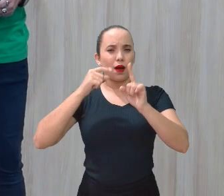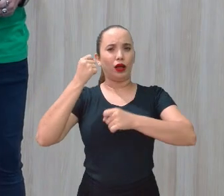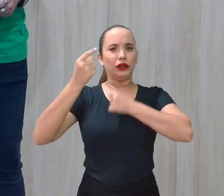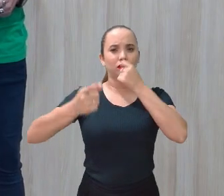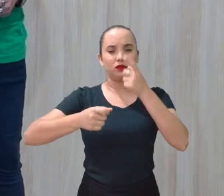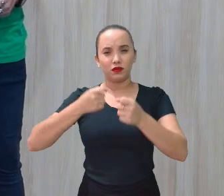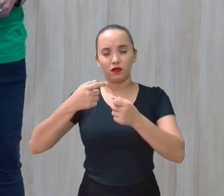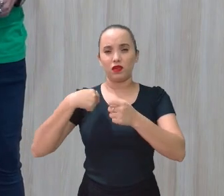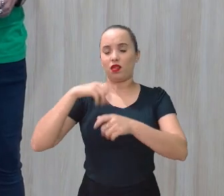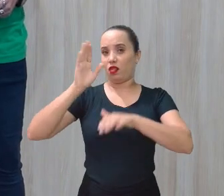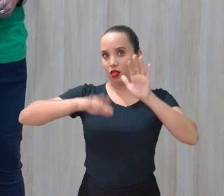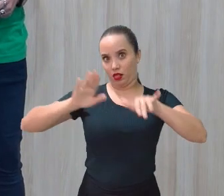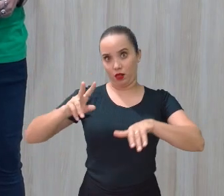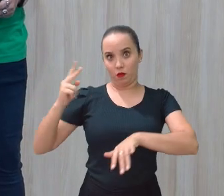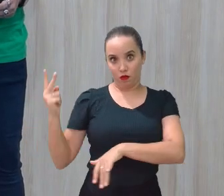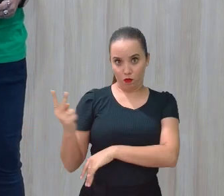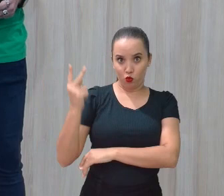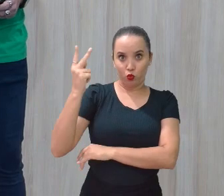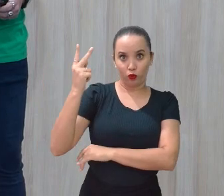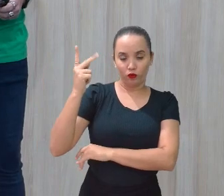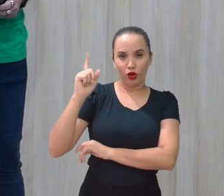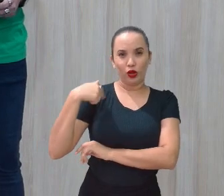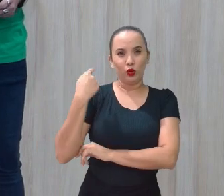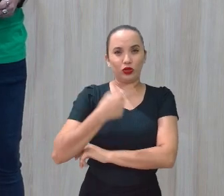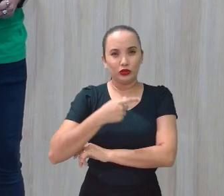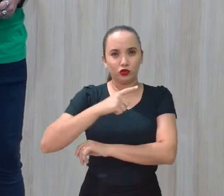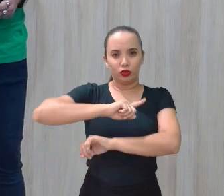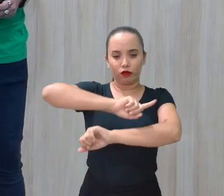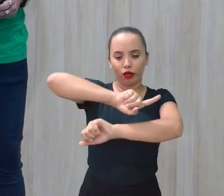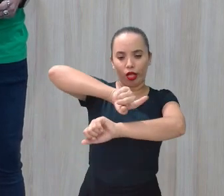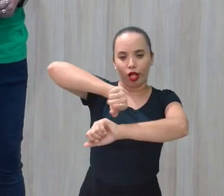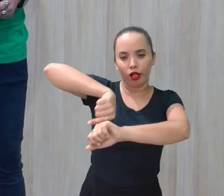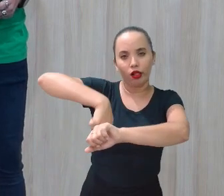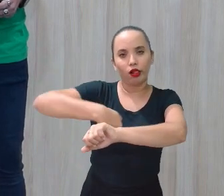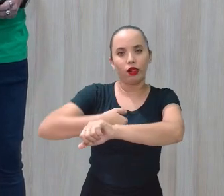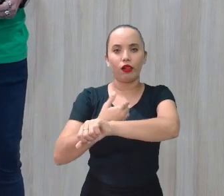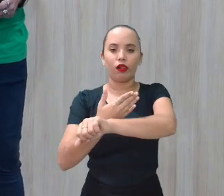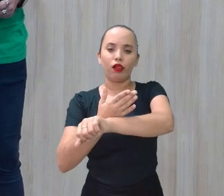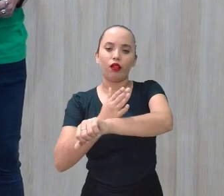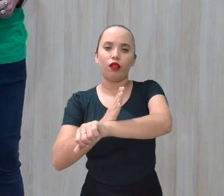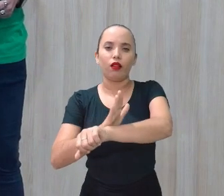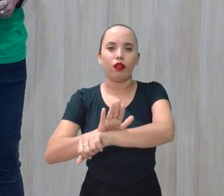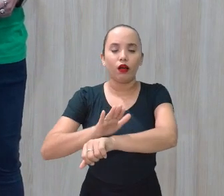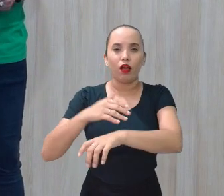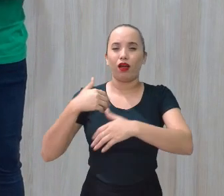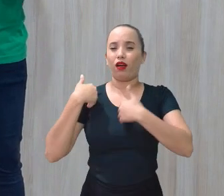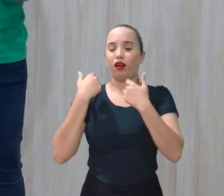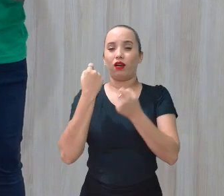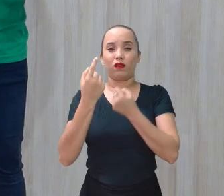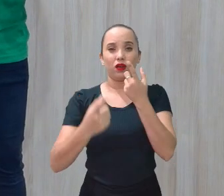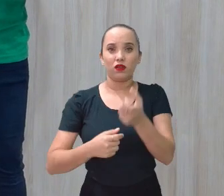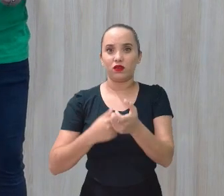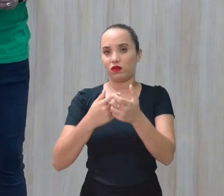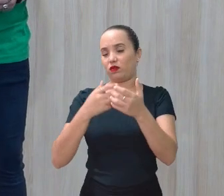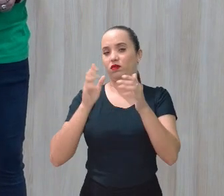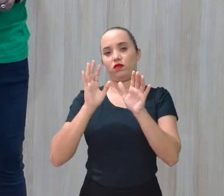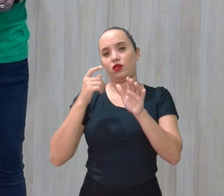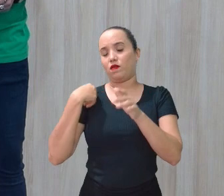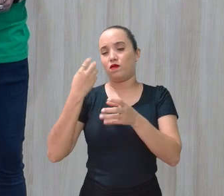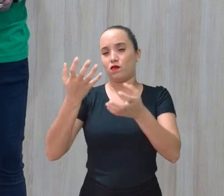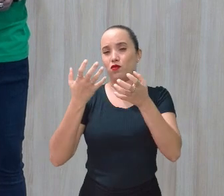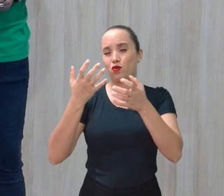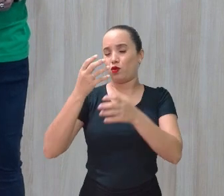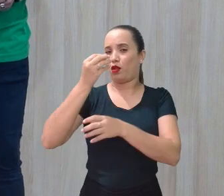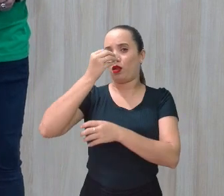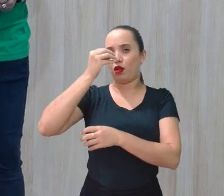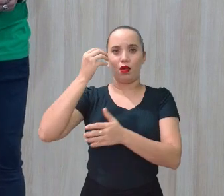com que, dependendo dos valores, você gaste muito tempo e muitas vezes gastar esse tempo todo vai fazer com que você não